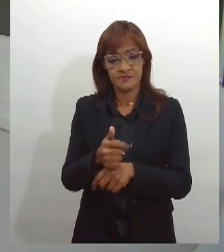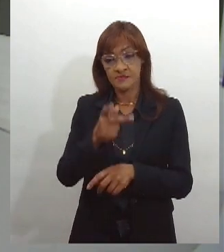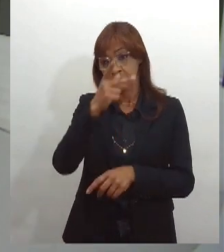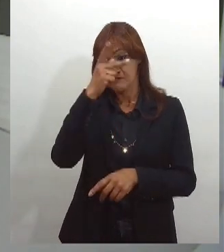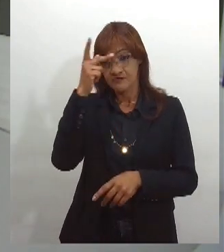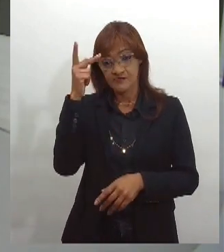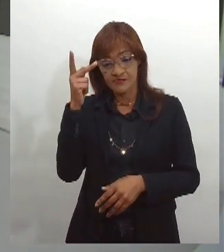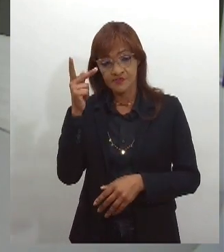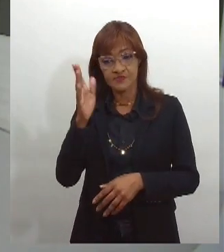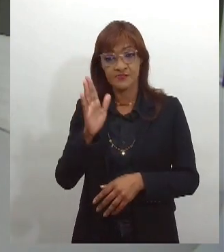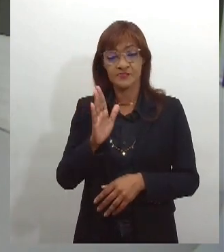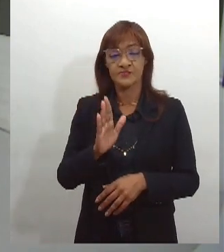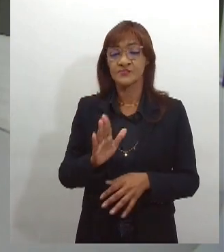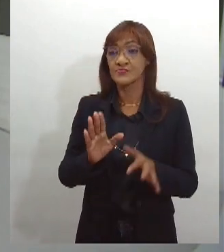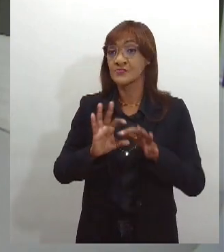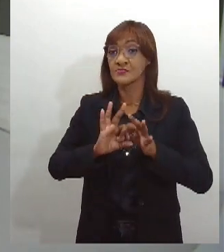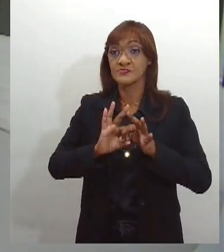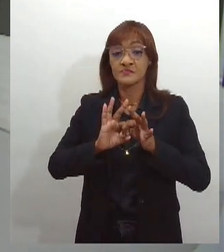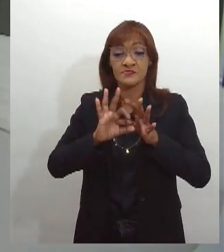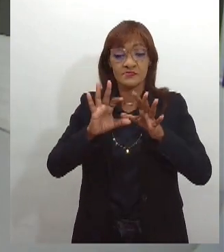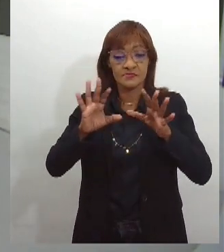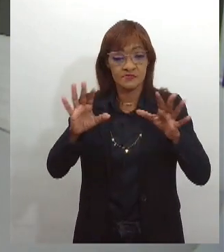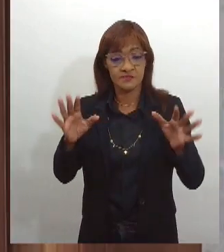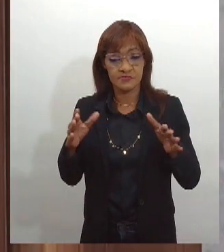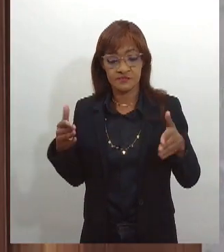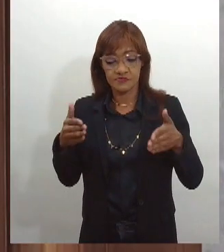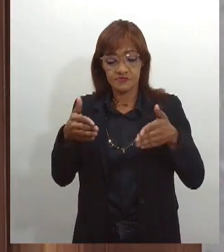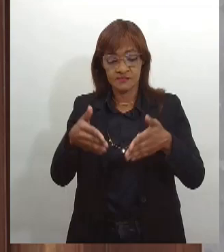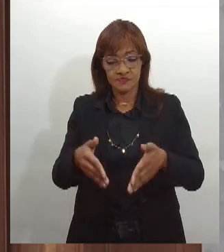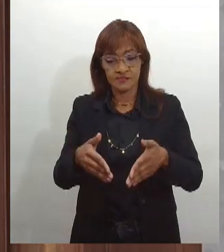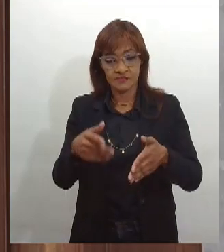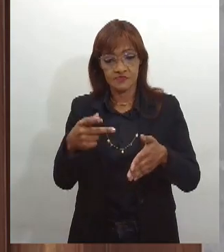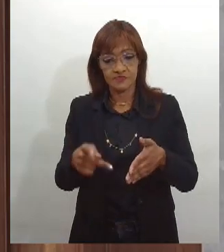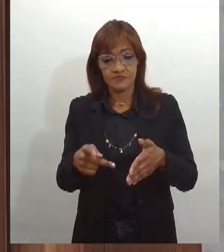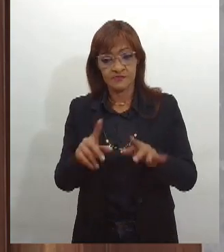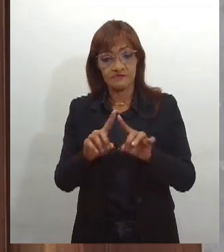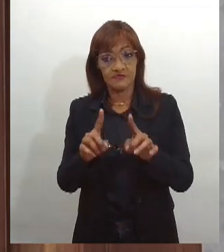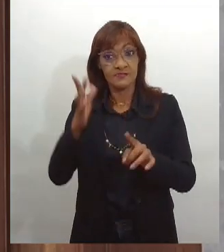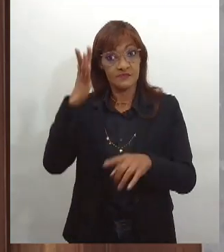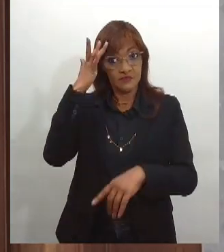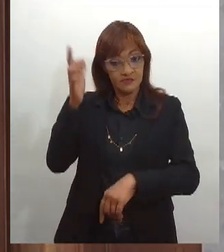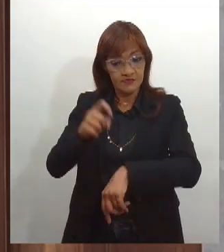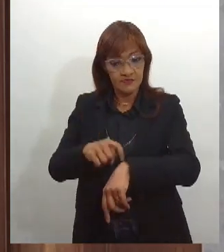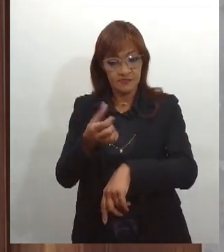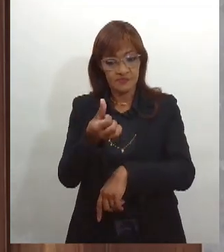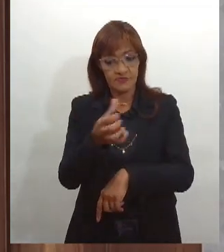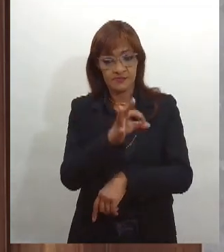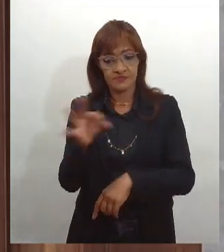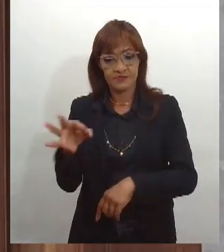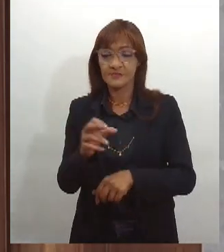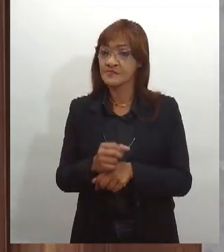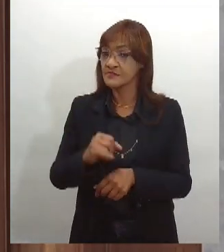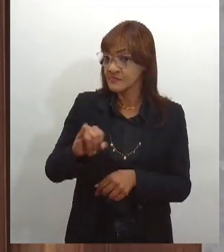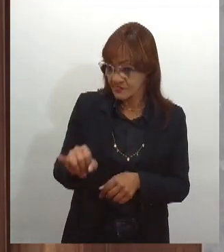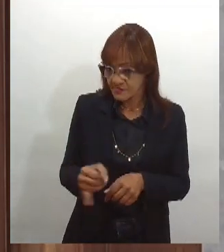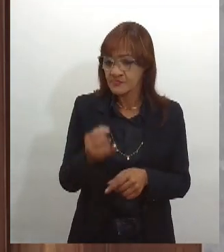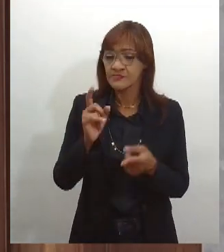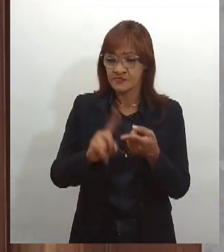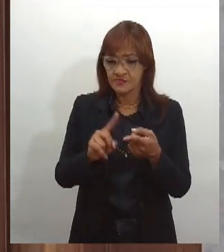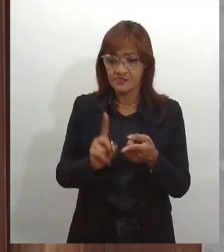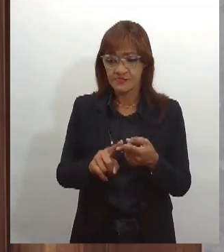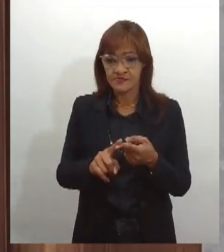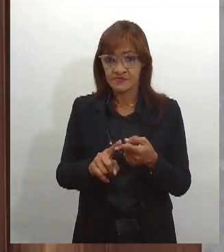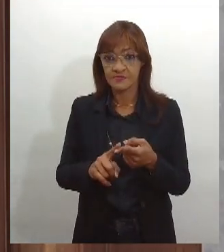qualquer pessoa pode chegar no Espaço Cultural de Queiroz agora, amanhã, às 18 horas. Eu vou aproveitar também e convidar as pessoas para amanhã